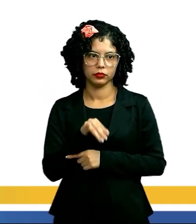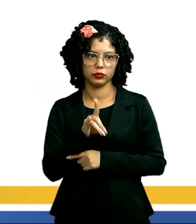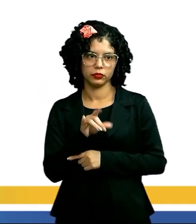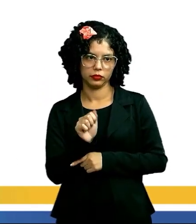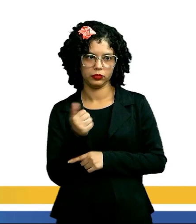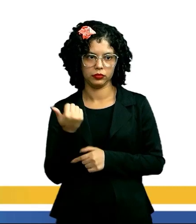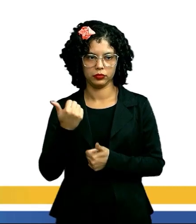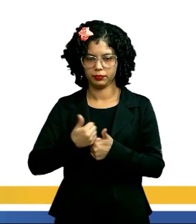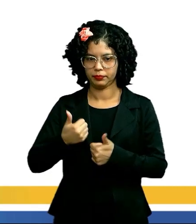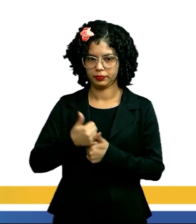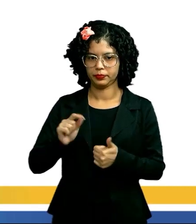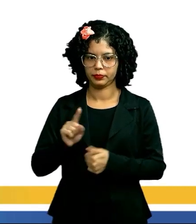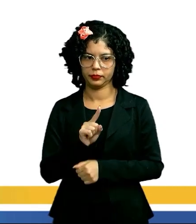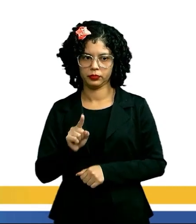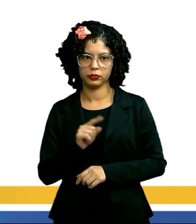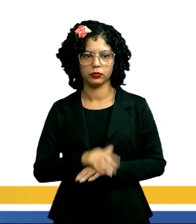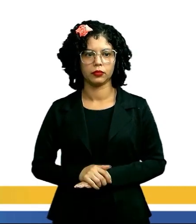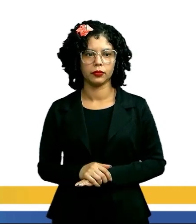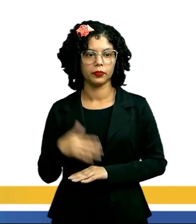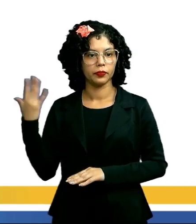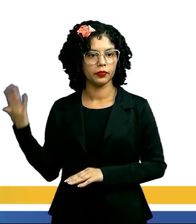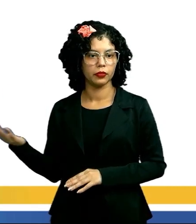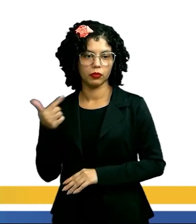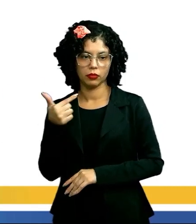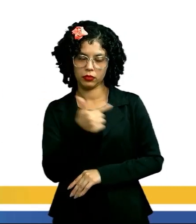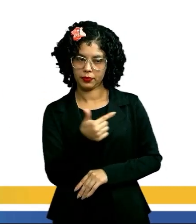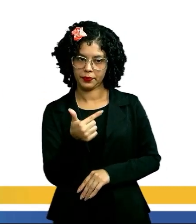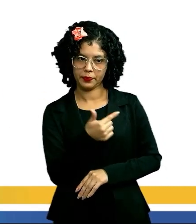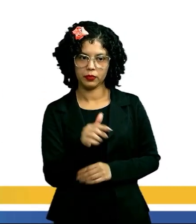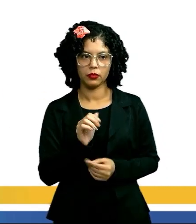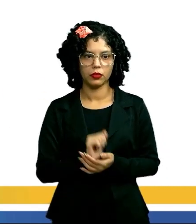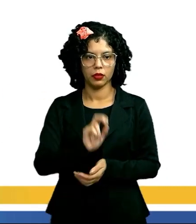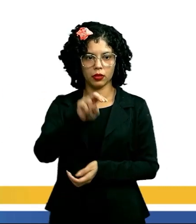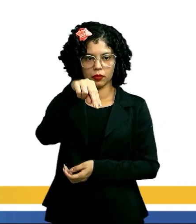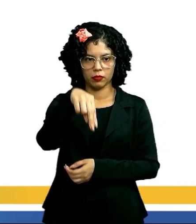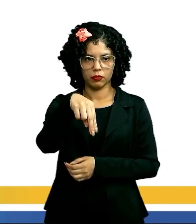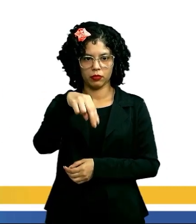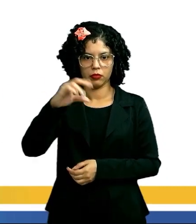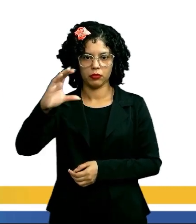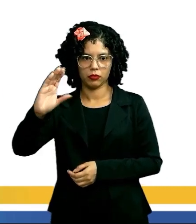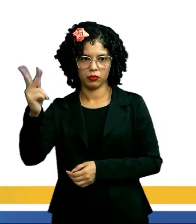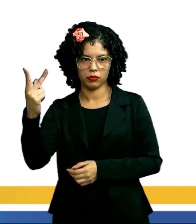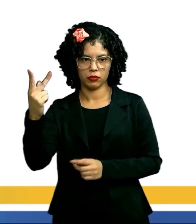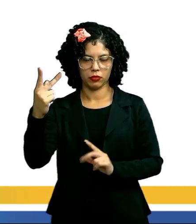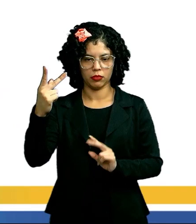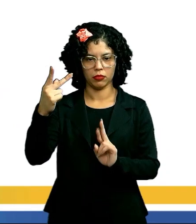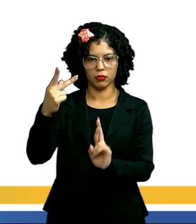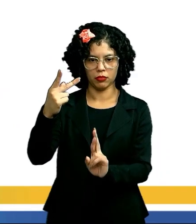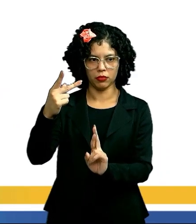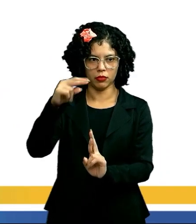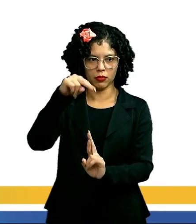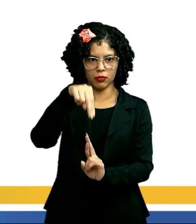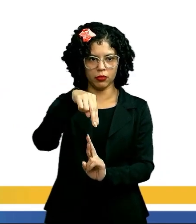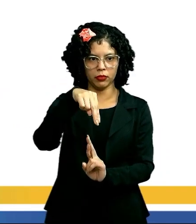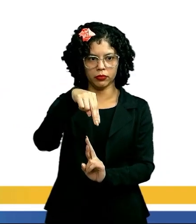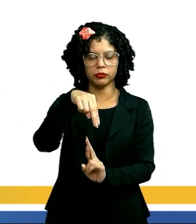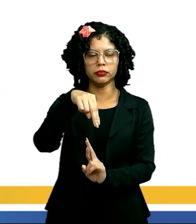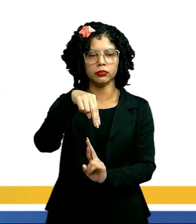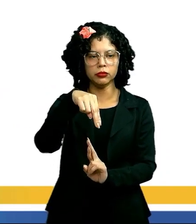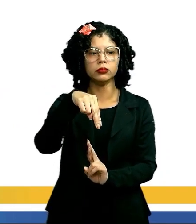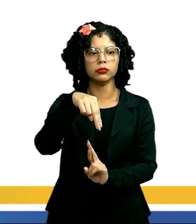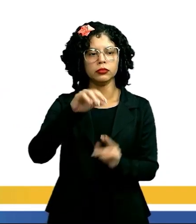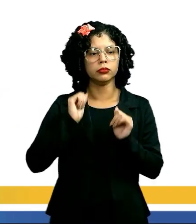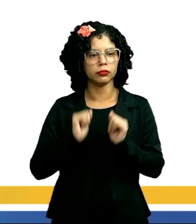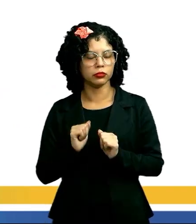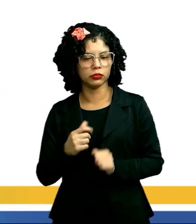não substituída. Então nós temos também uma amida secundária. Perceba que eu substituí os 2 hidrogênios, né? Então eu